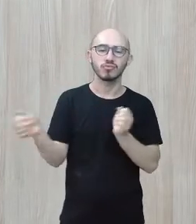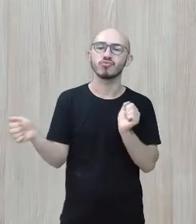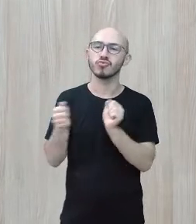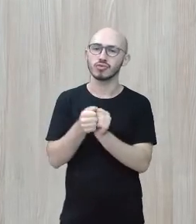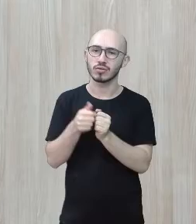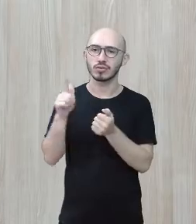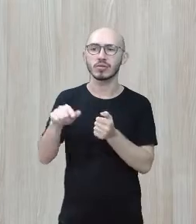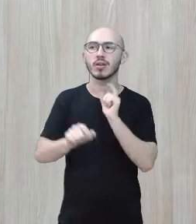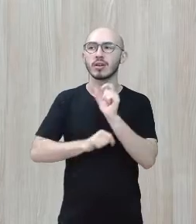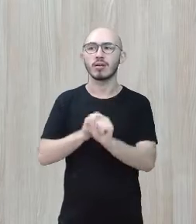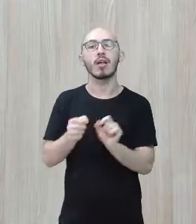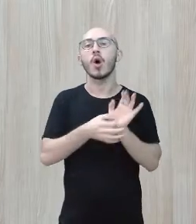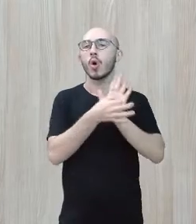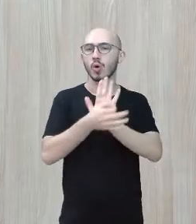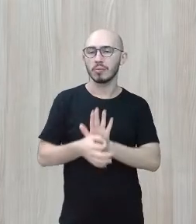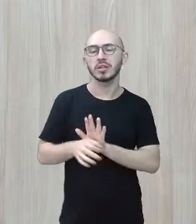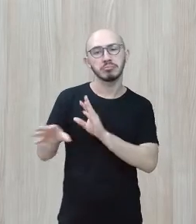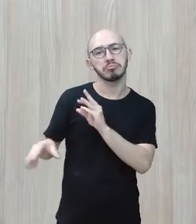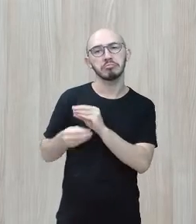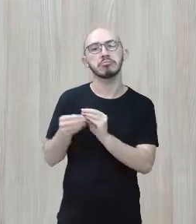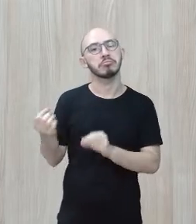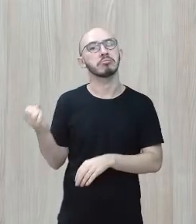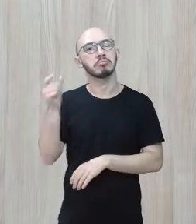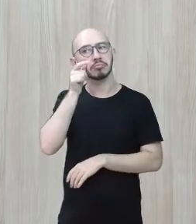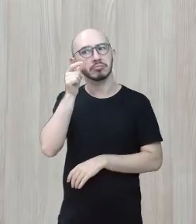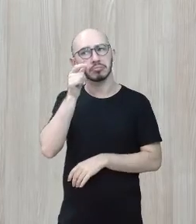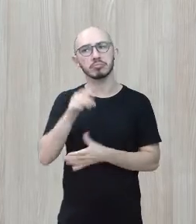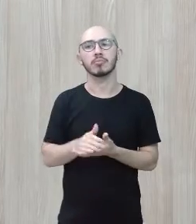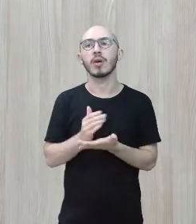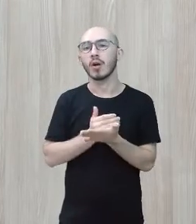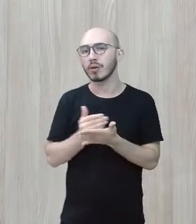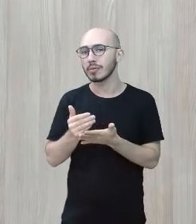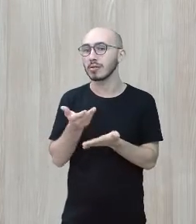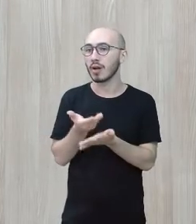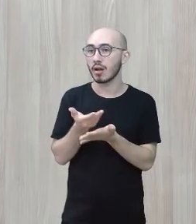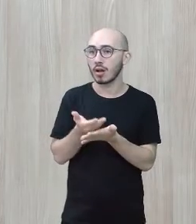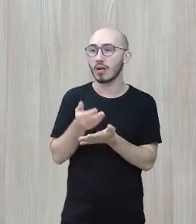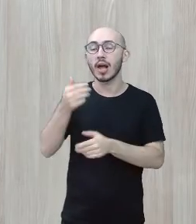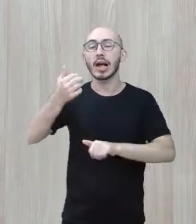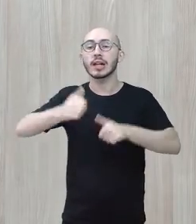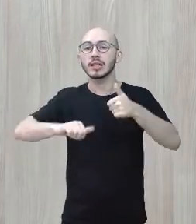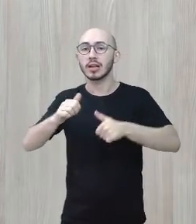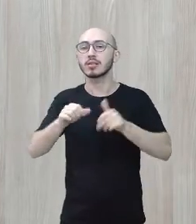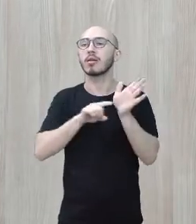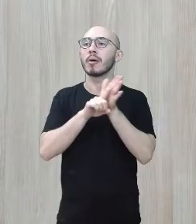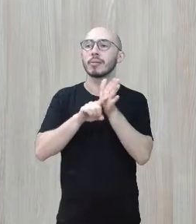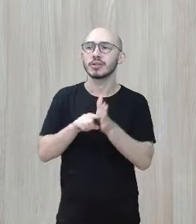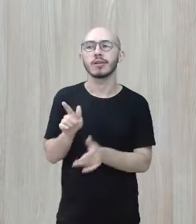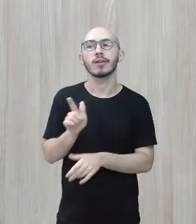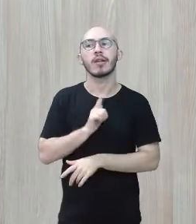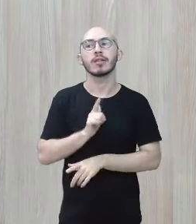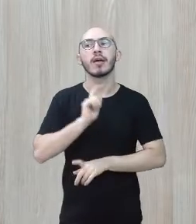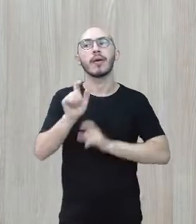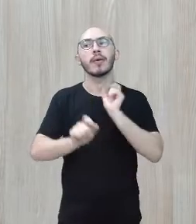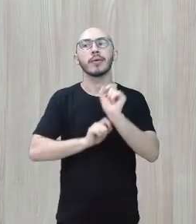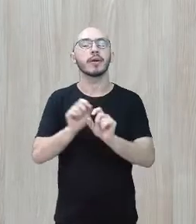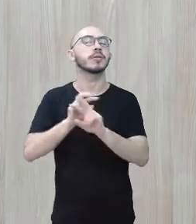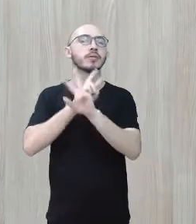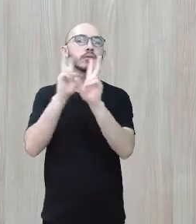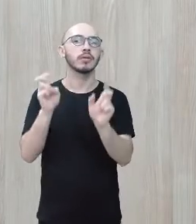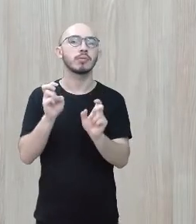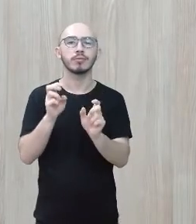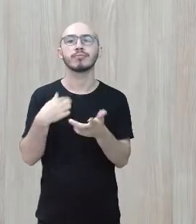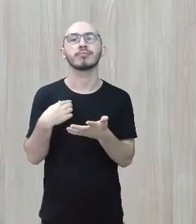gente e fez vários comentários interessantes, tá? A gente começou a aula analisando uma pesquisa que foi feita sobre